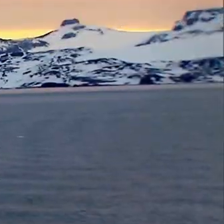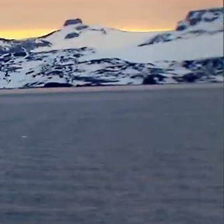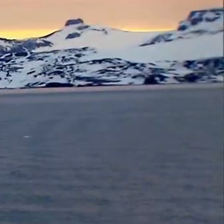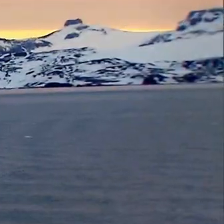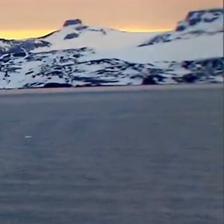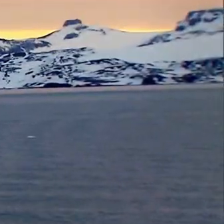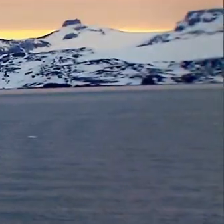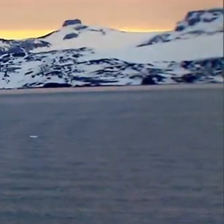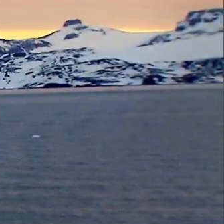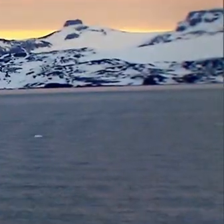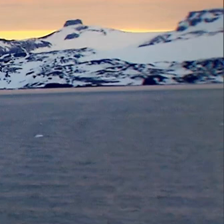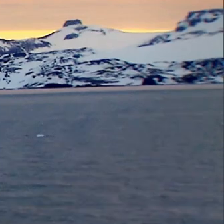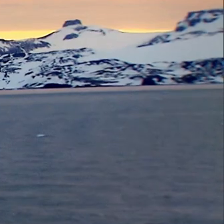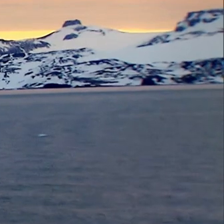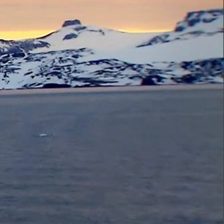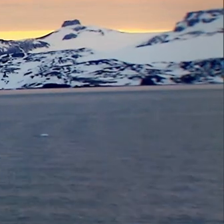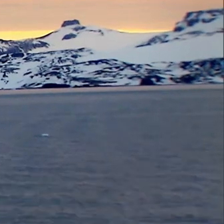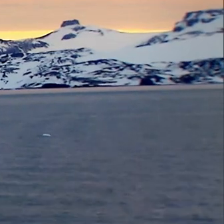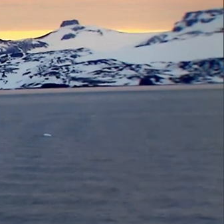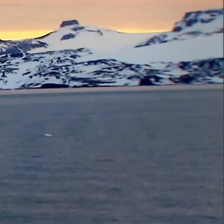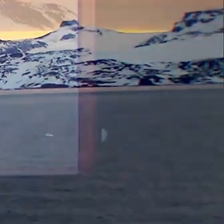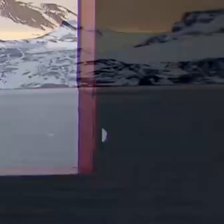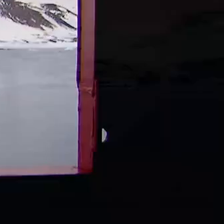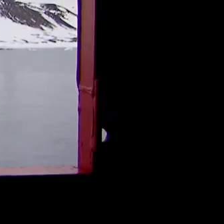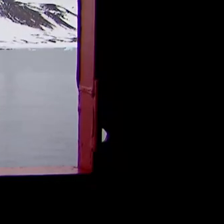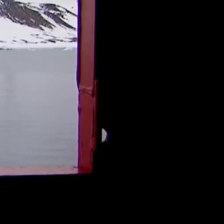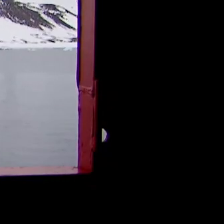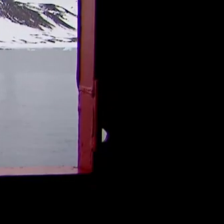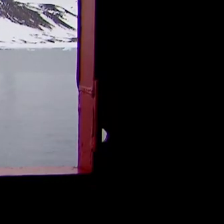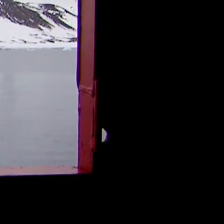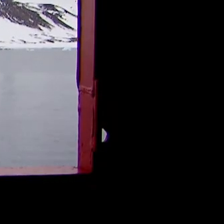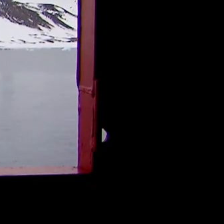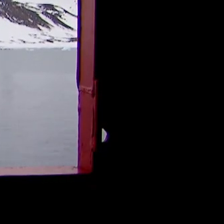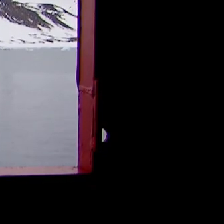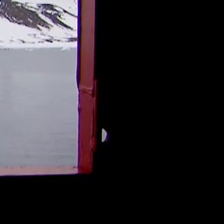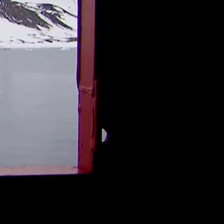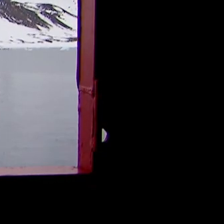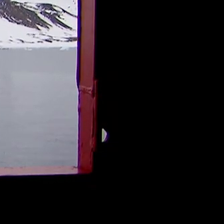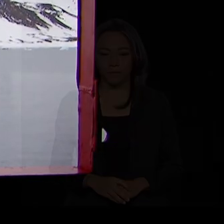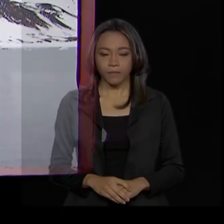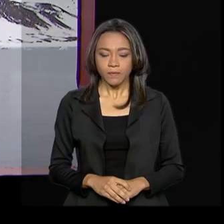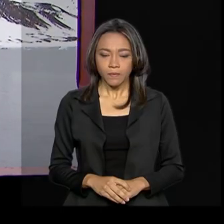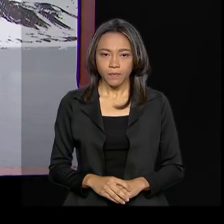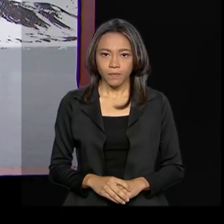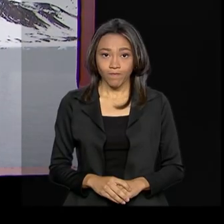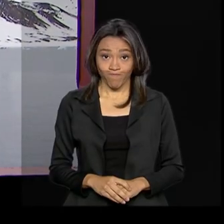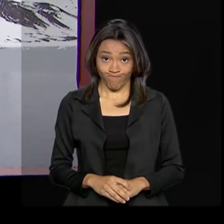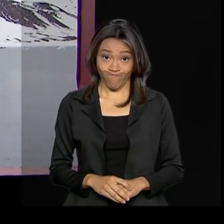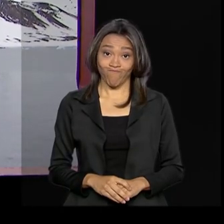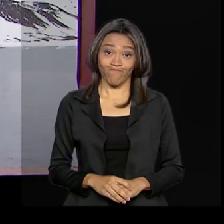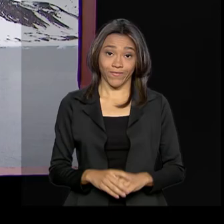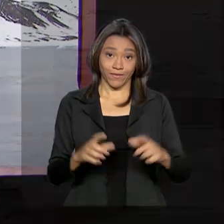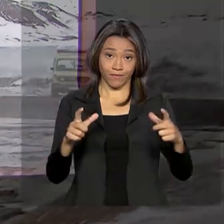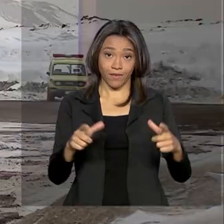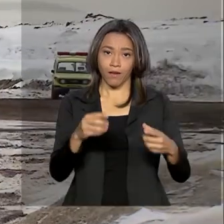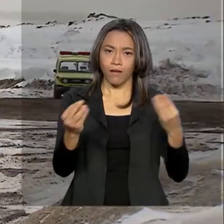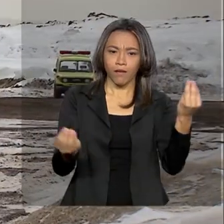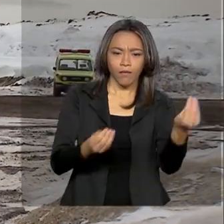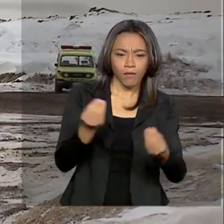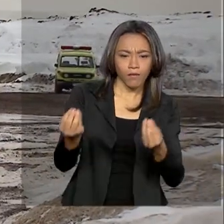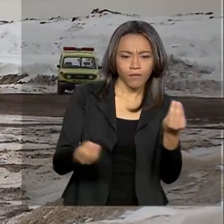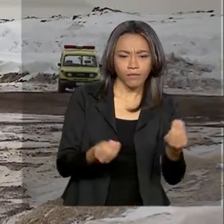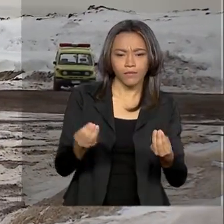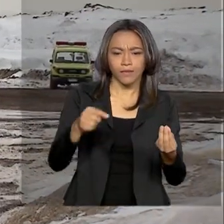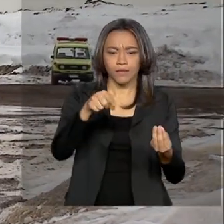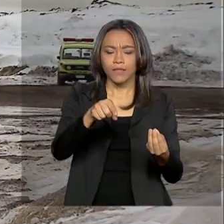começou a ser ocupada na metade do século XIX. Com a chegada dos exploradores, surgiu uma questão: como dividir o continente?